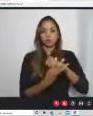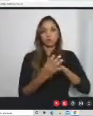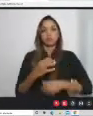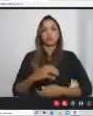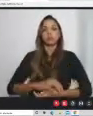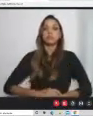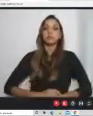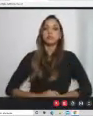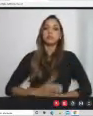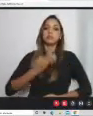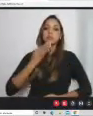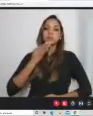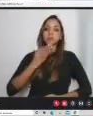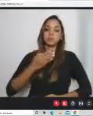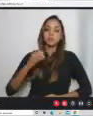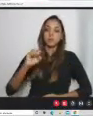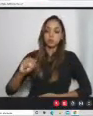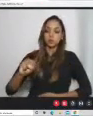Indicação